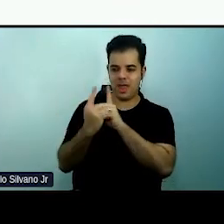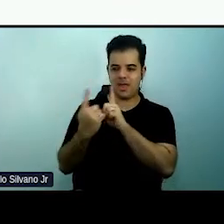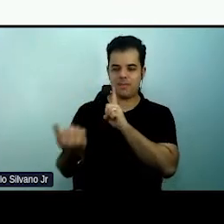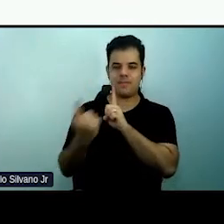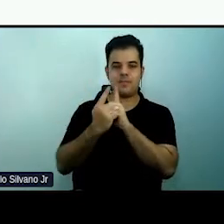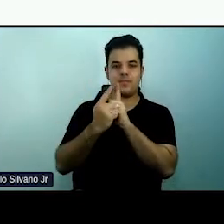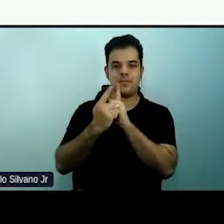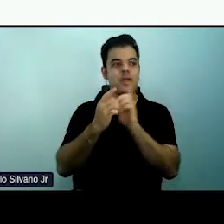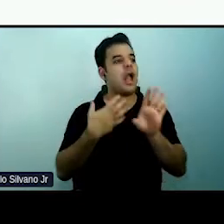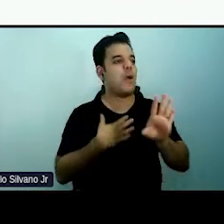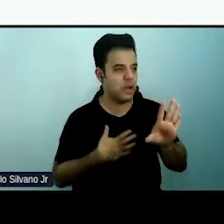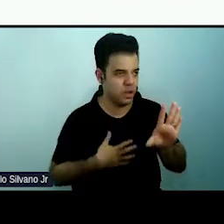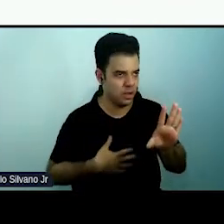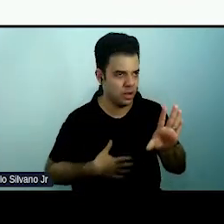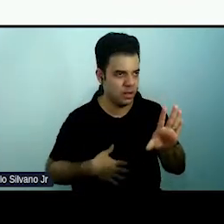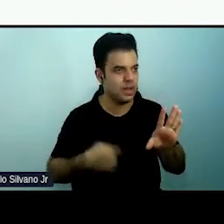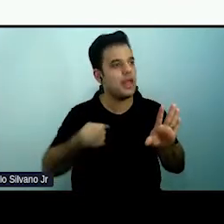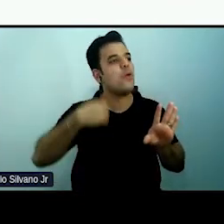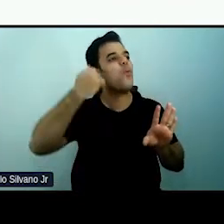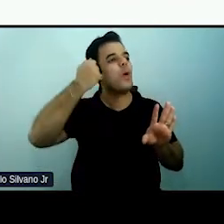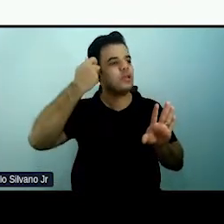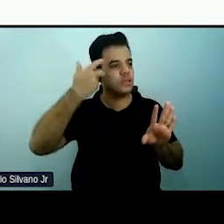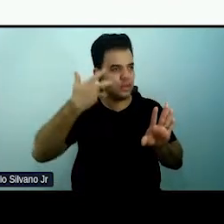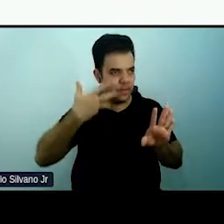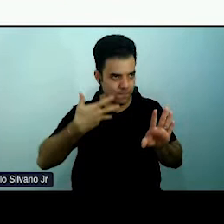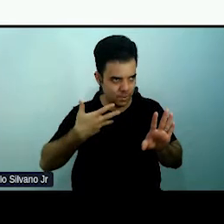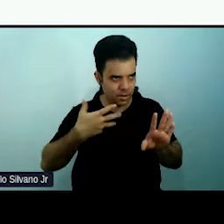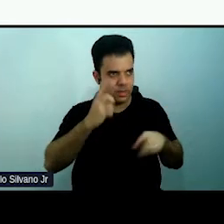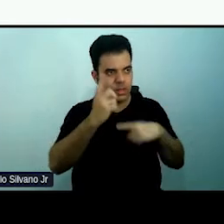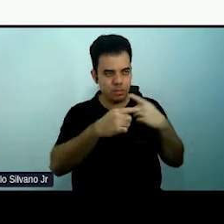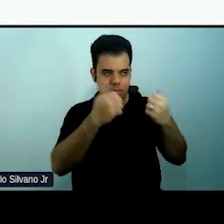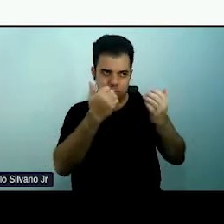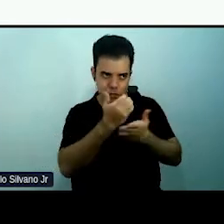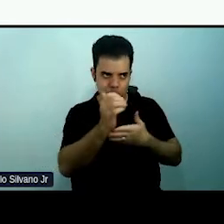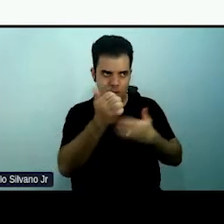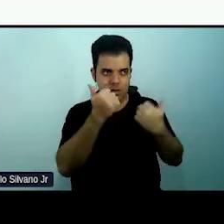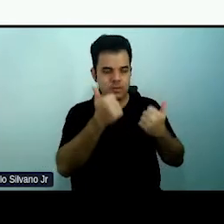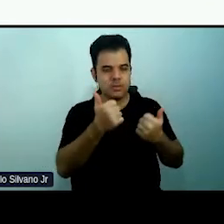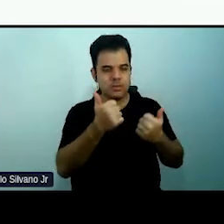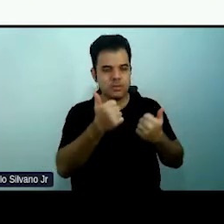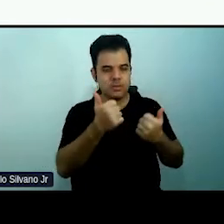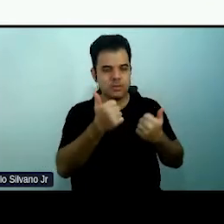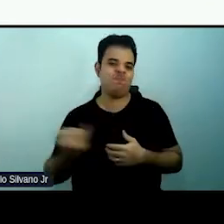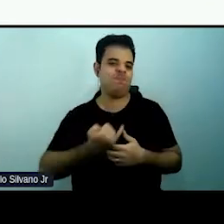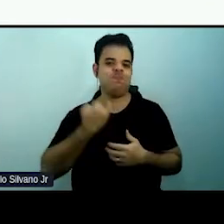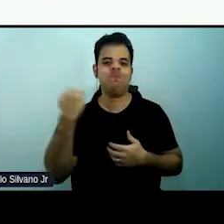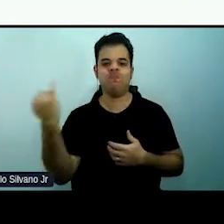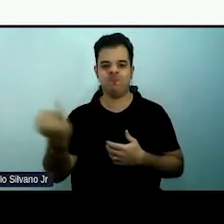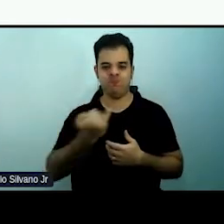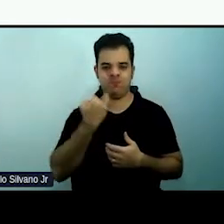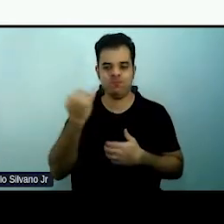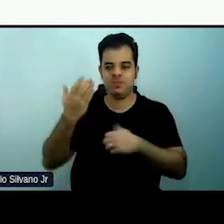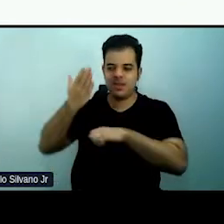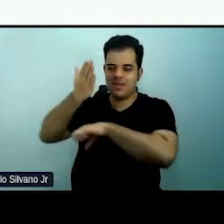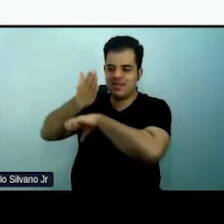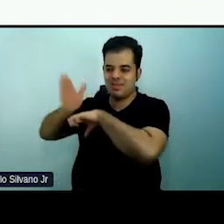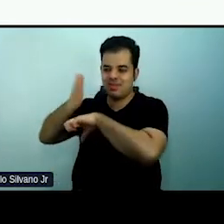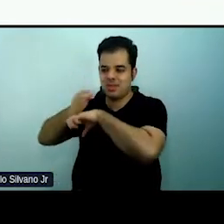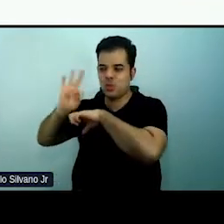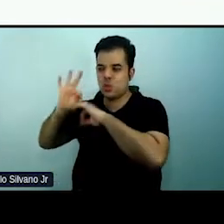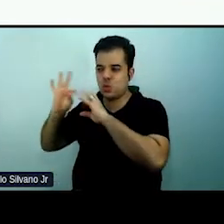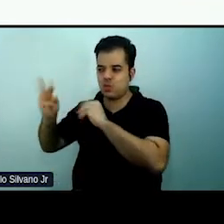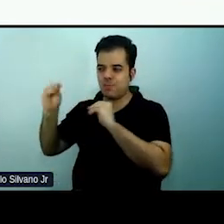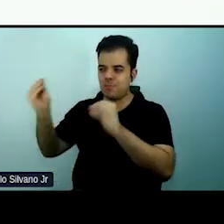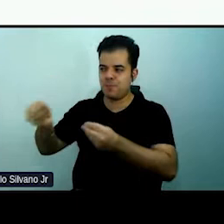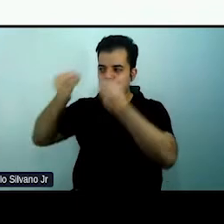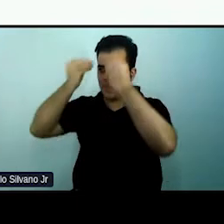era calma, Álvaro, deixa eu me autodescrever para você. Então, foi essencial aquele treinamento para toda a